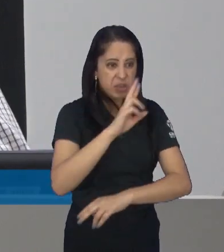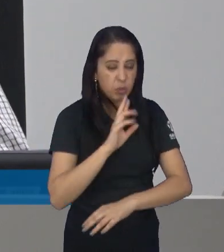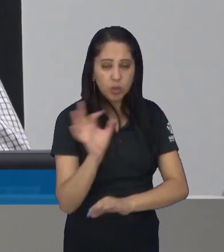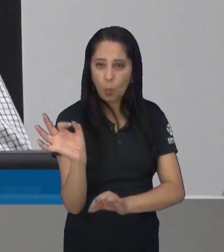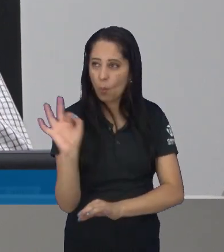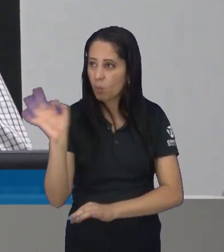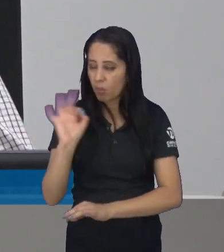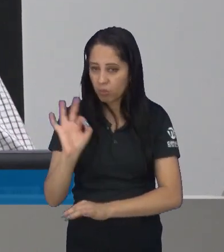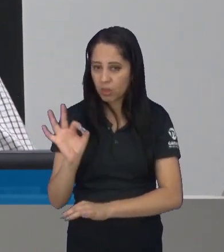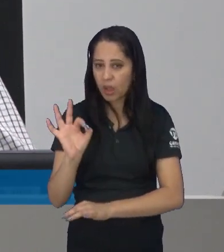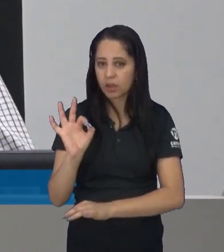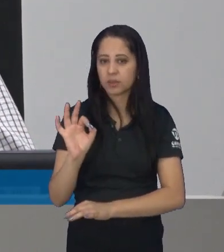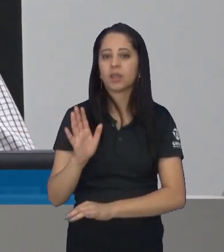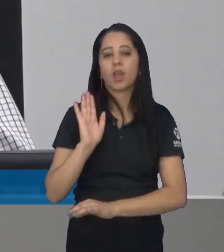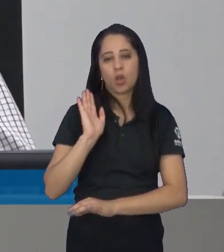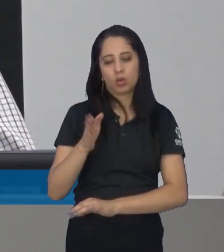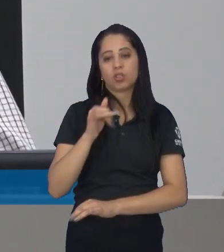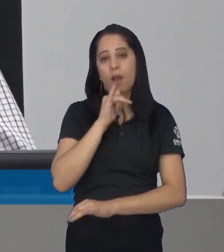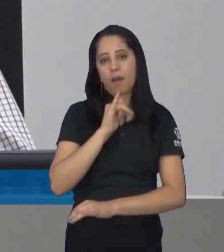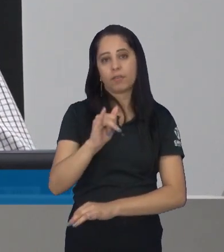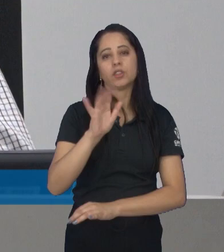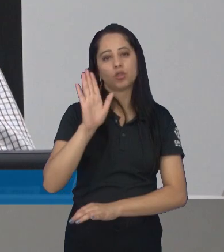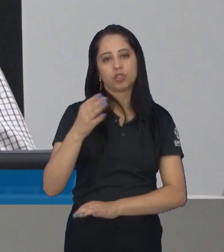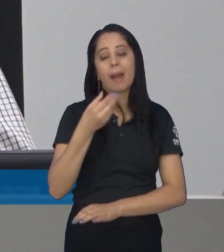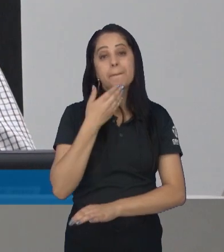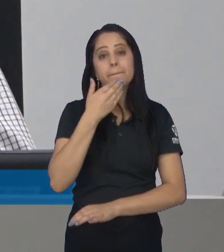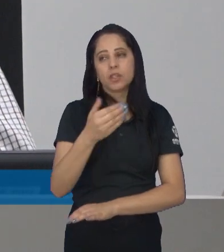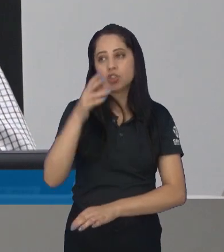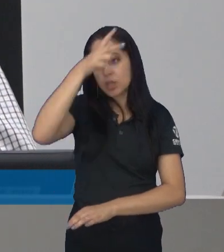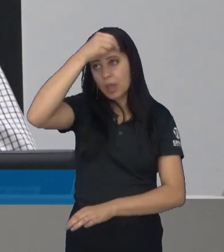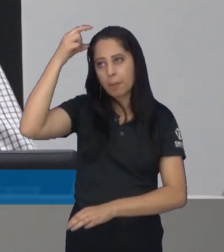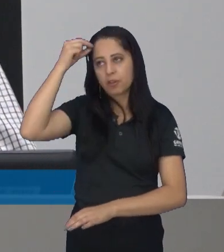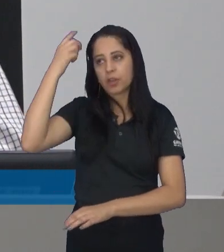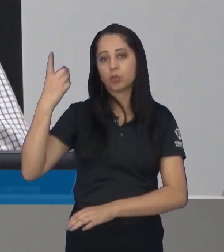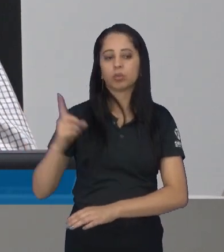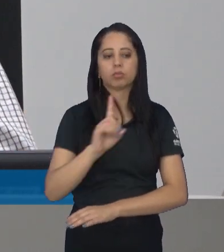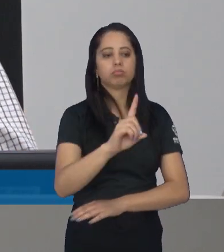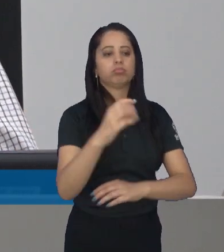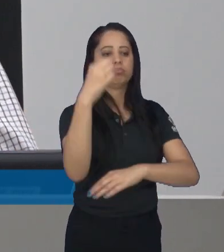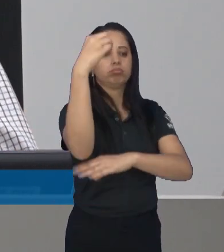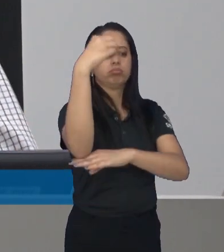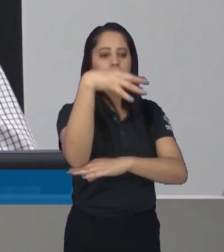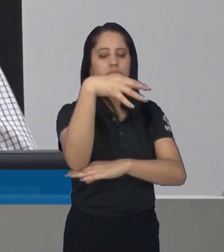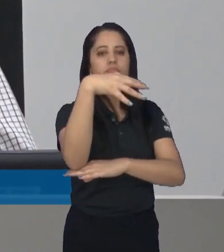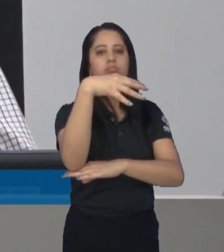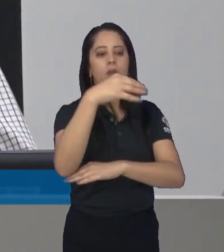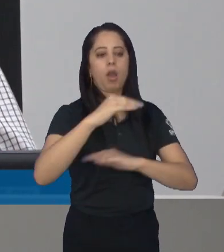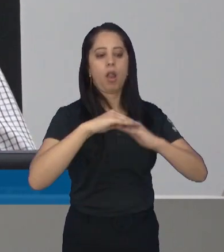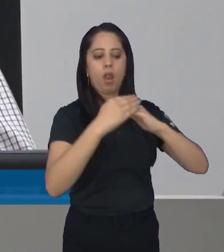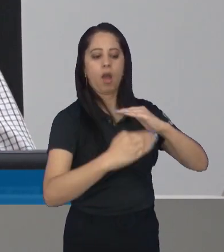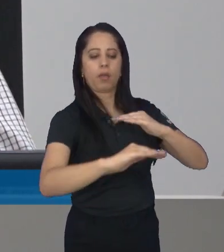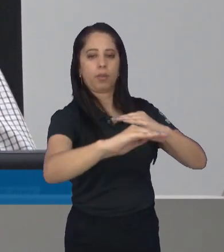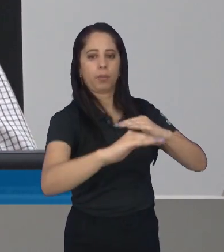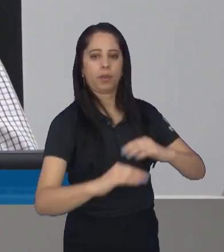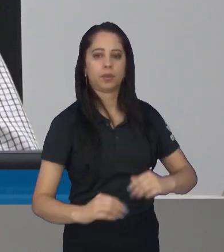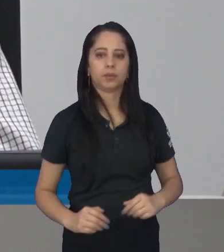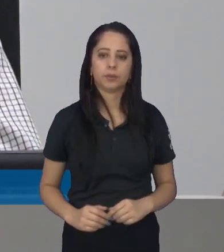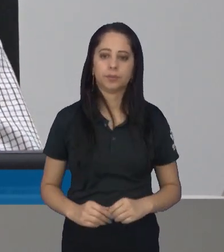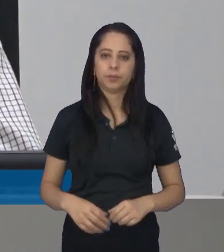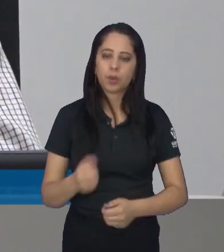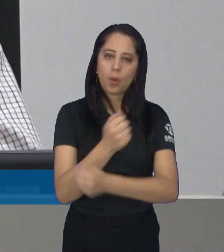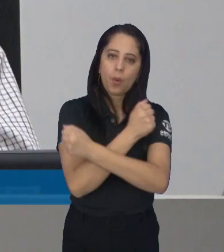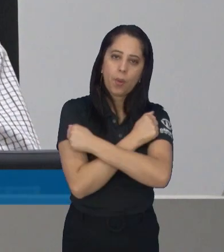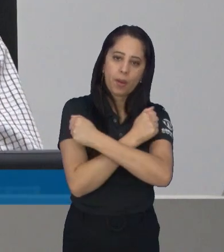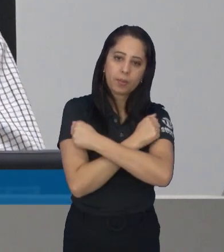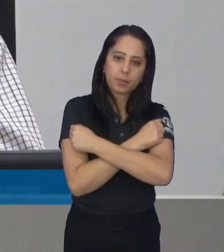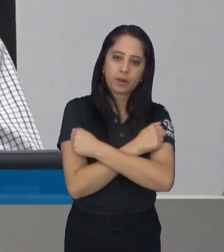mas estou falando para vocês aí que a gente fez esse pedido para que pudesse ter essa essa iluminação restaurada lá tá bom Um abraço